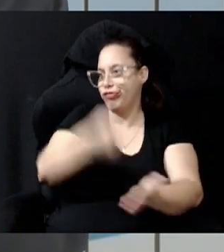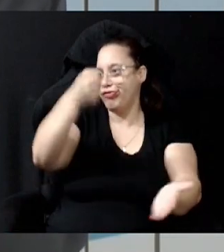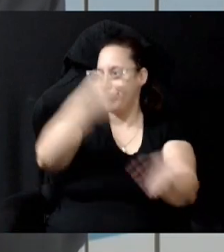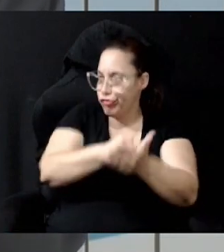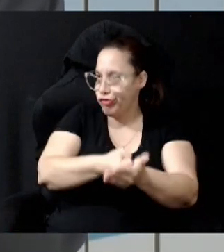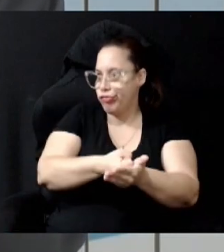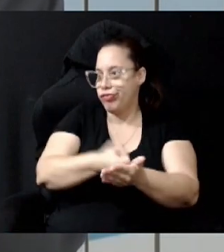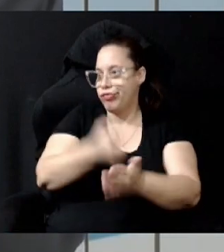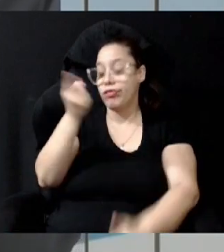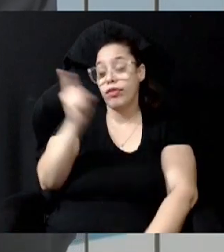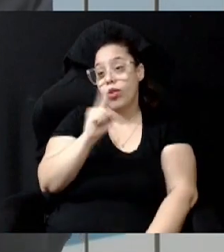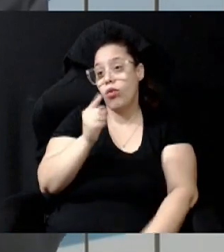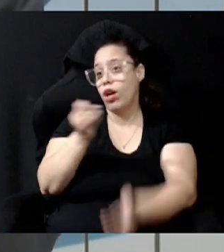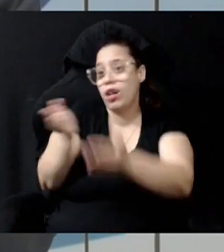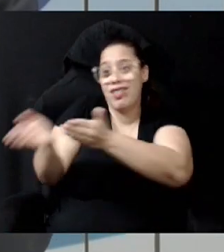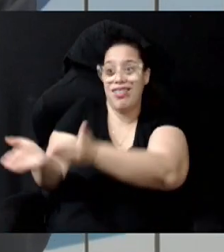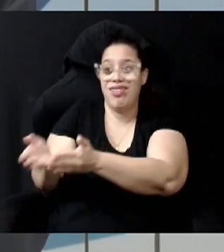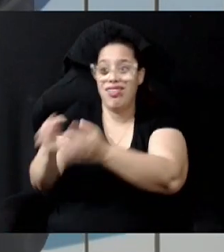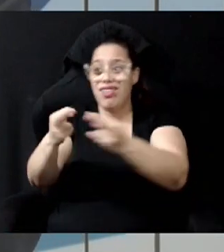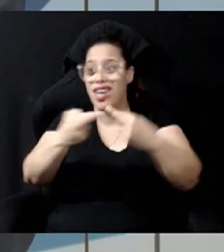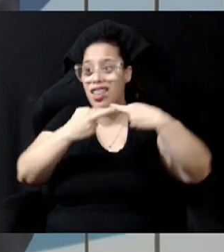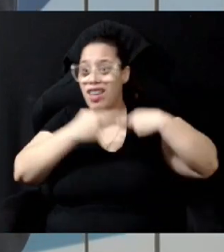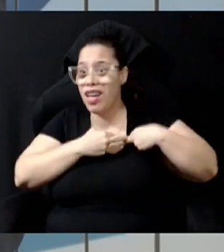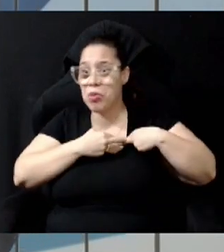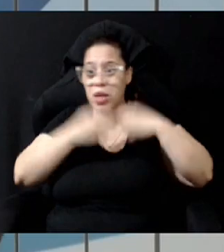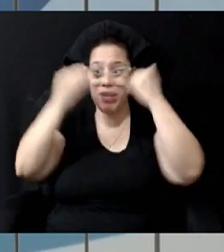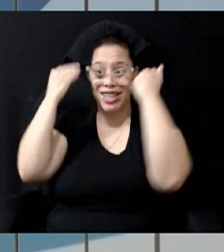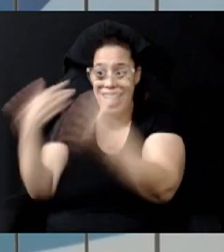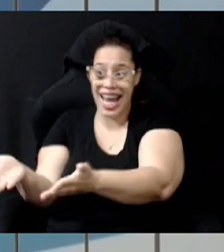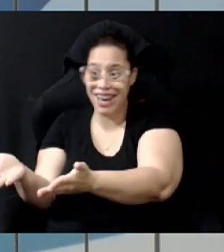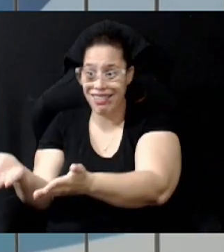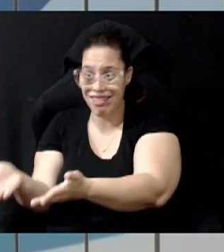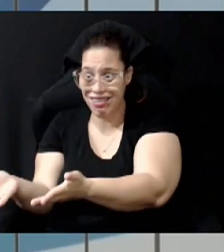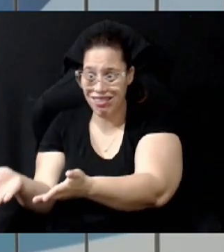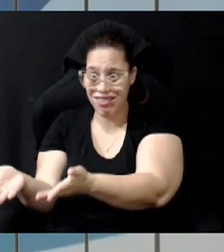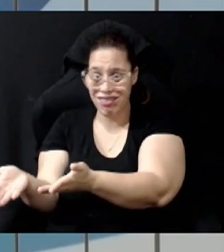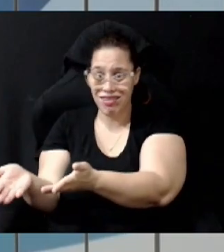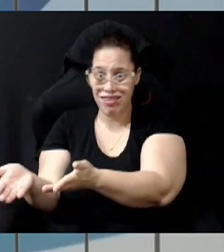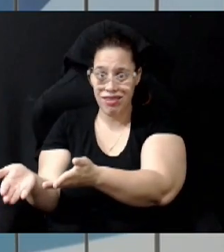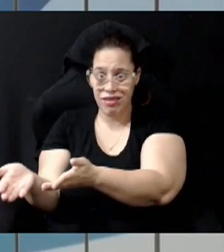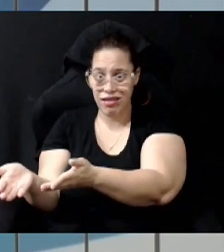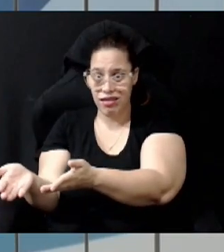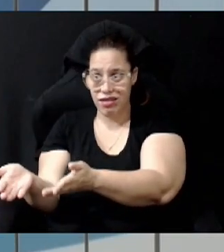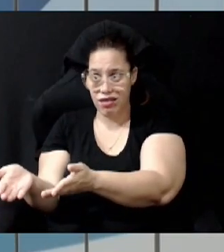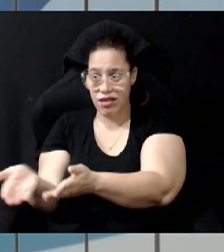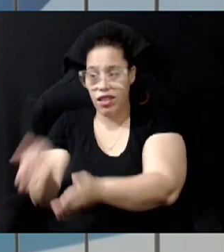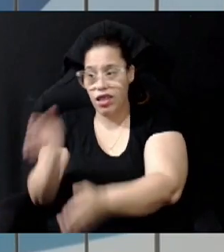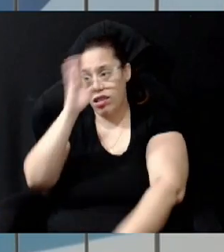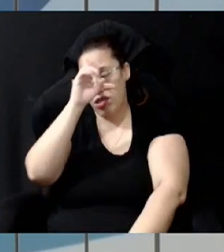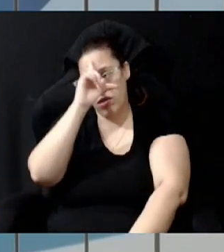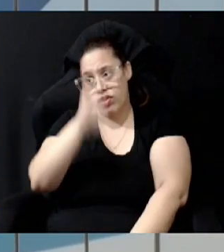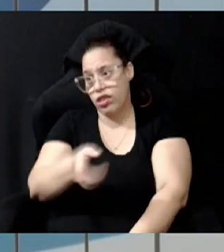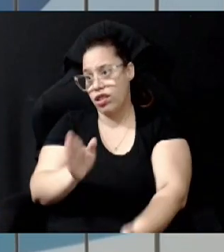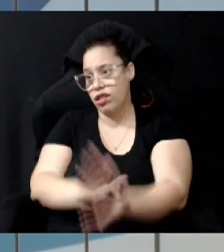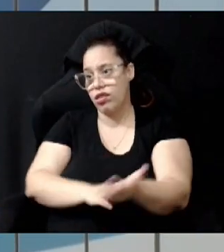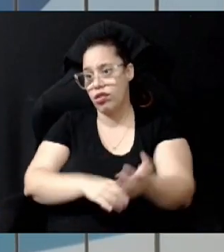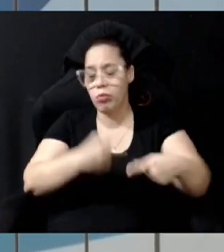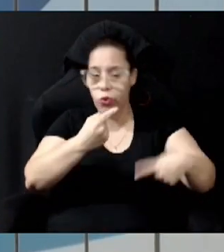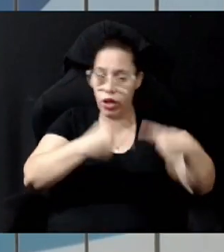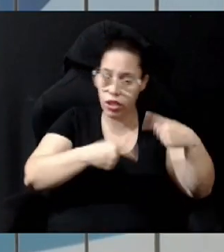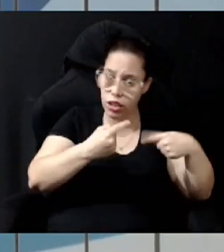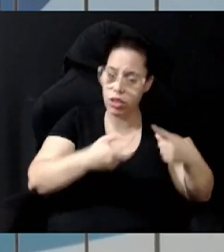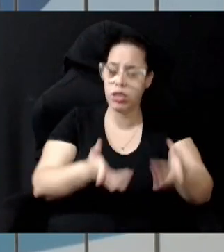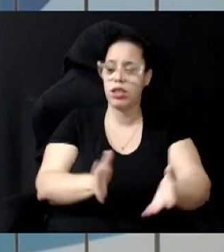são da esfera de competência dela, porque já foram decididas na esfera política, são da